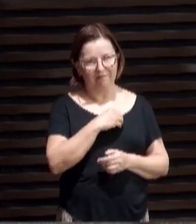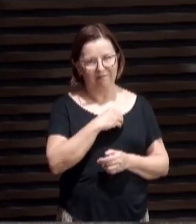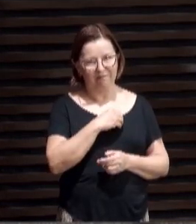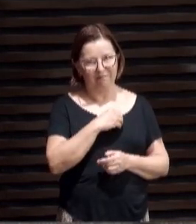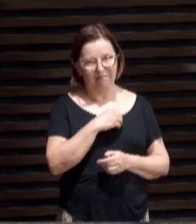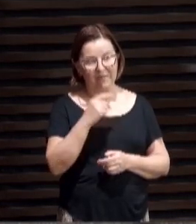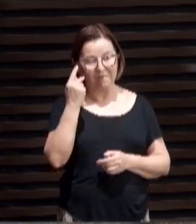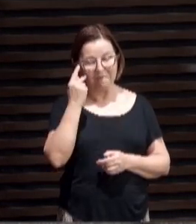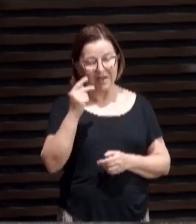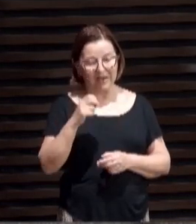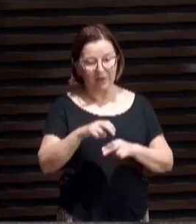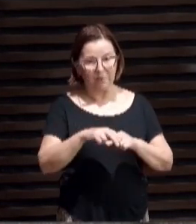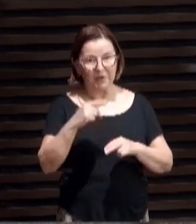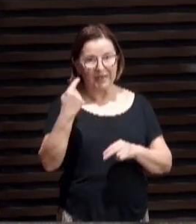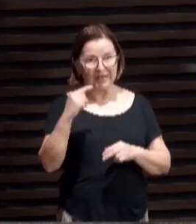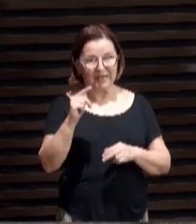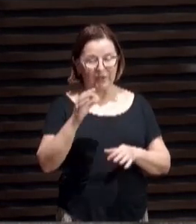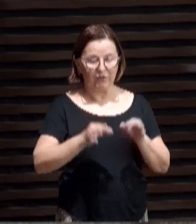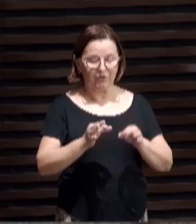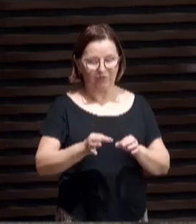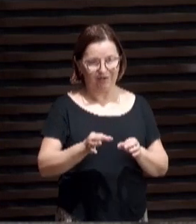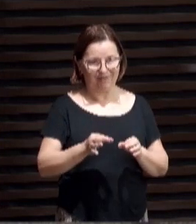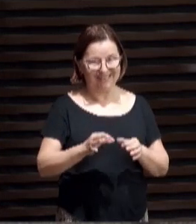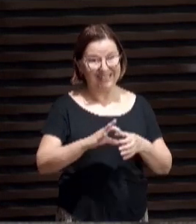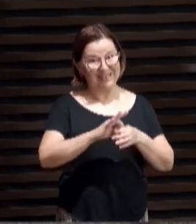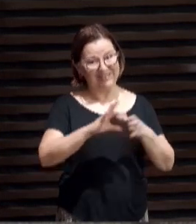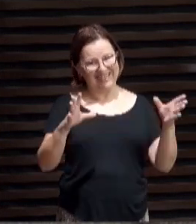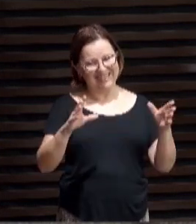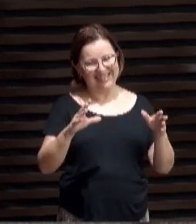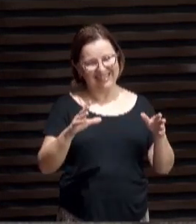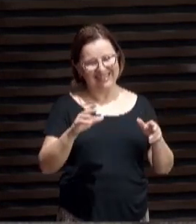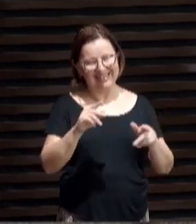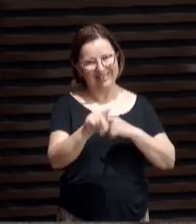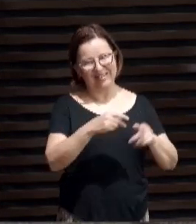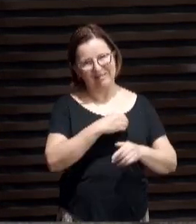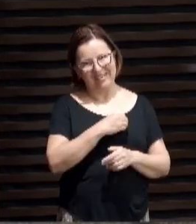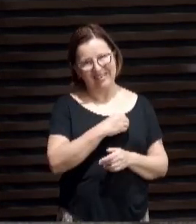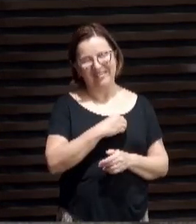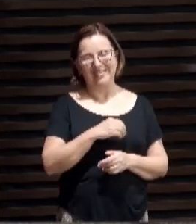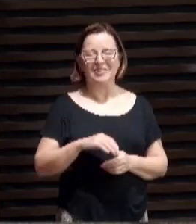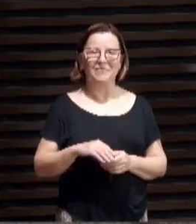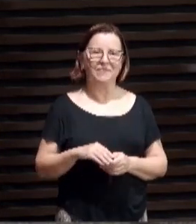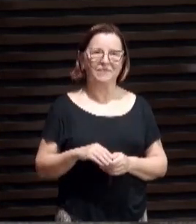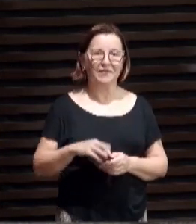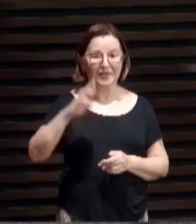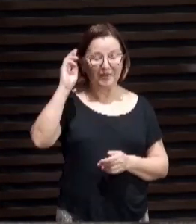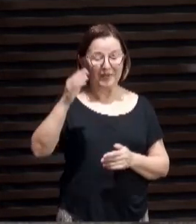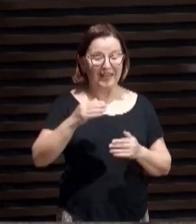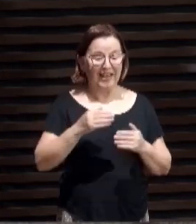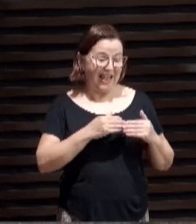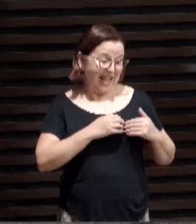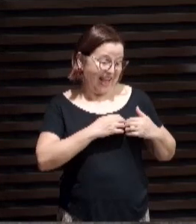da condenação eterna. Quis que o Senhor abra o coração daqueles a quem ele